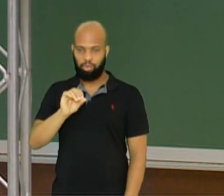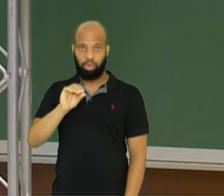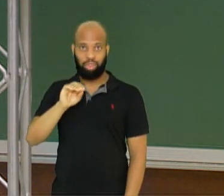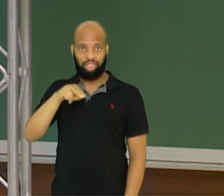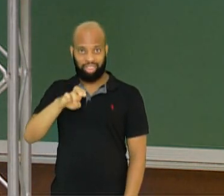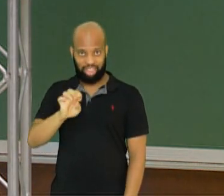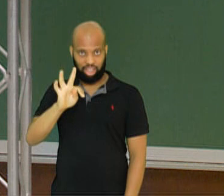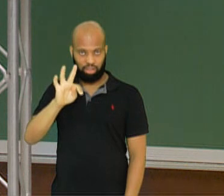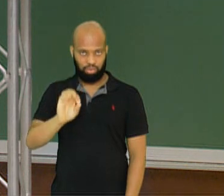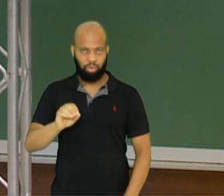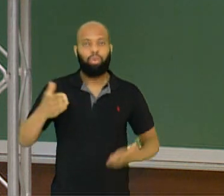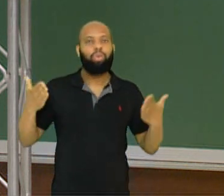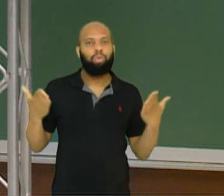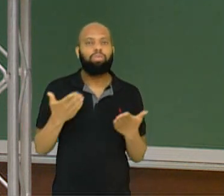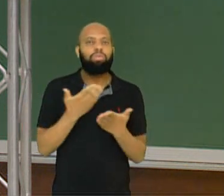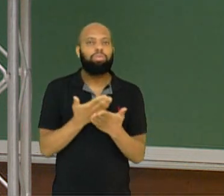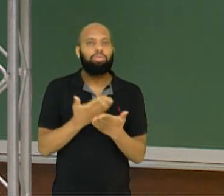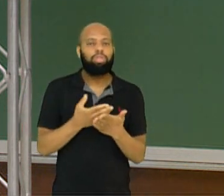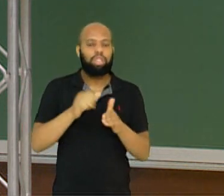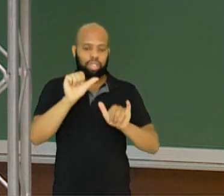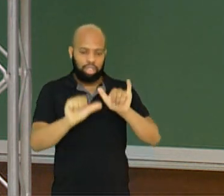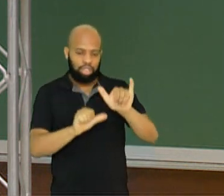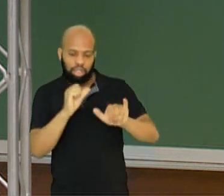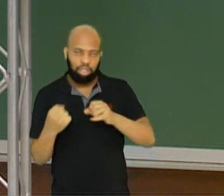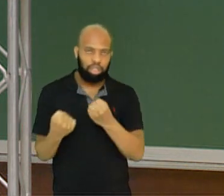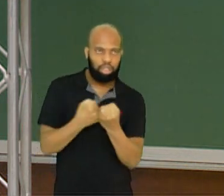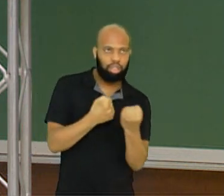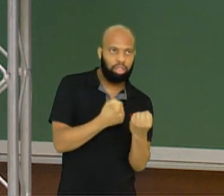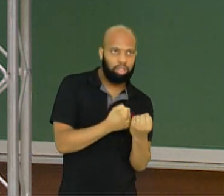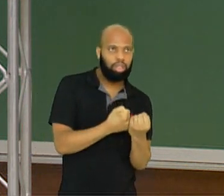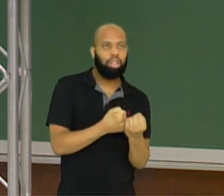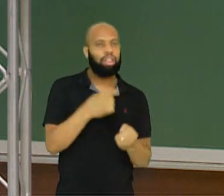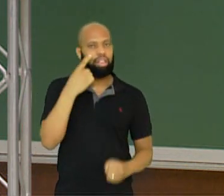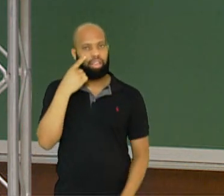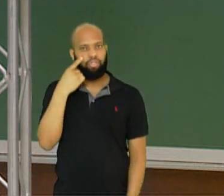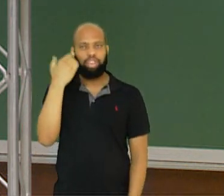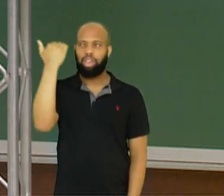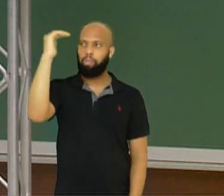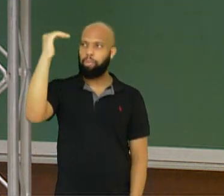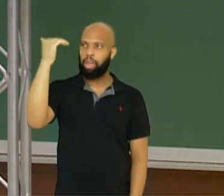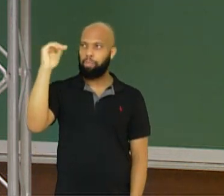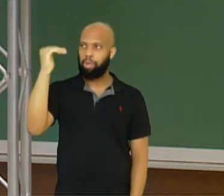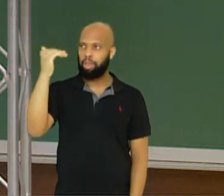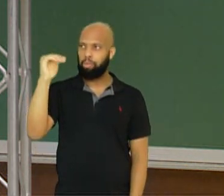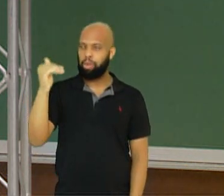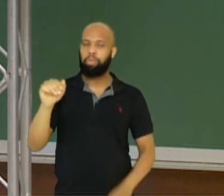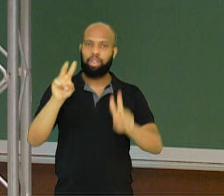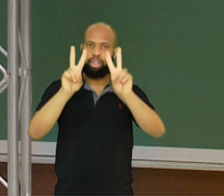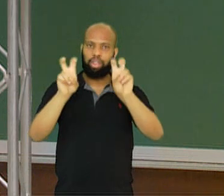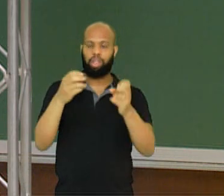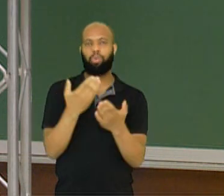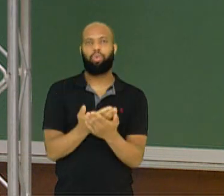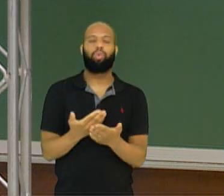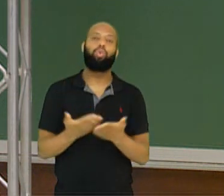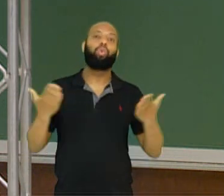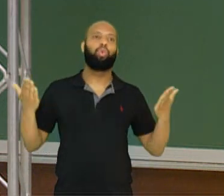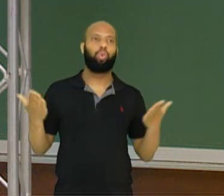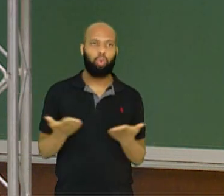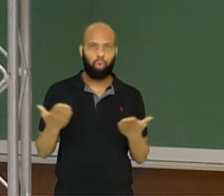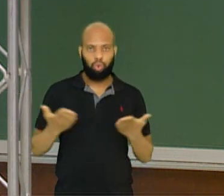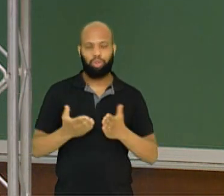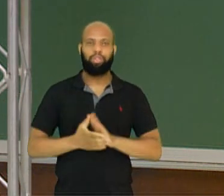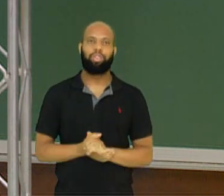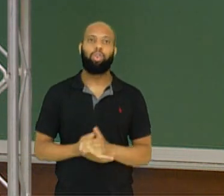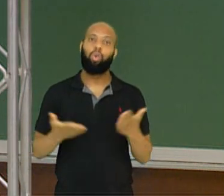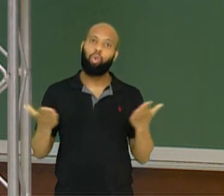aula de hoje. Nós estudamos reações de substituição, halogenação, nitração, alquilação